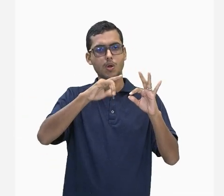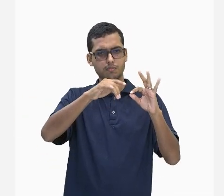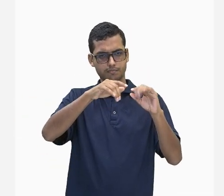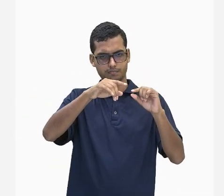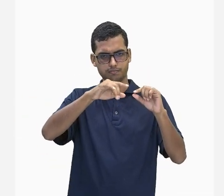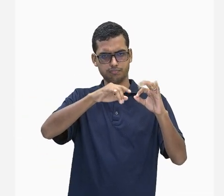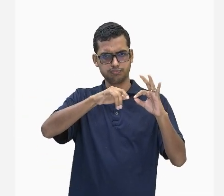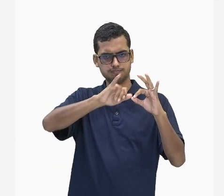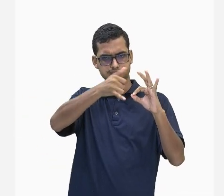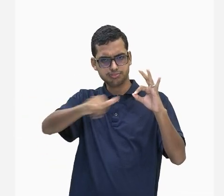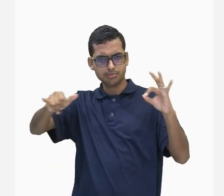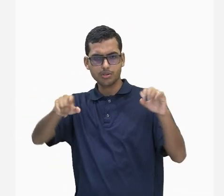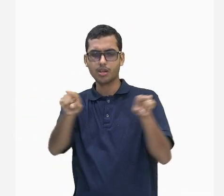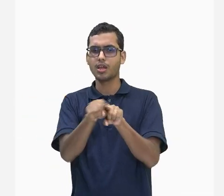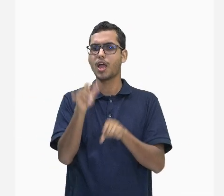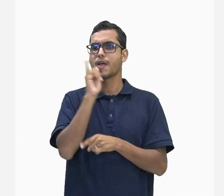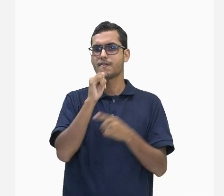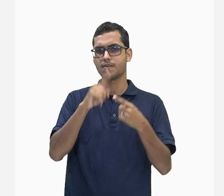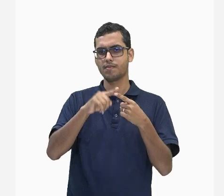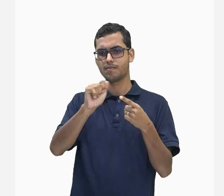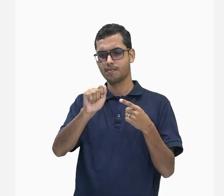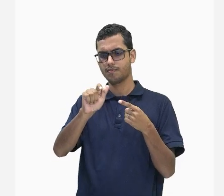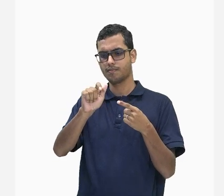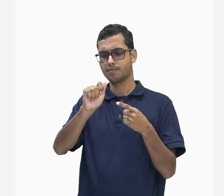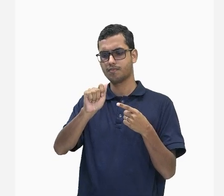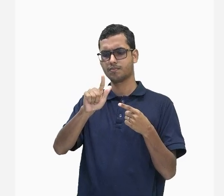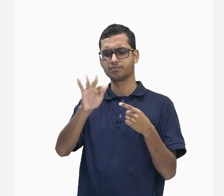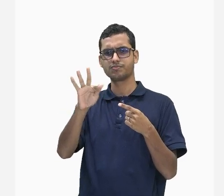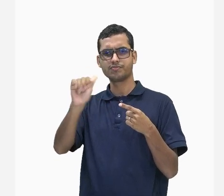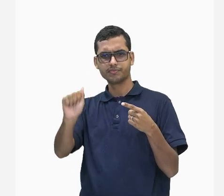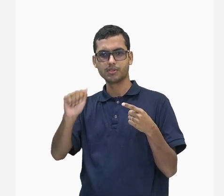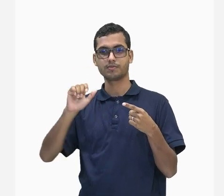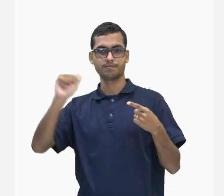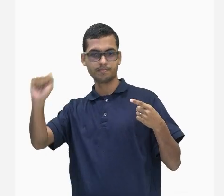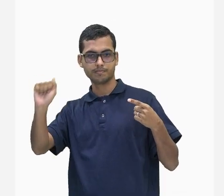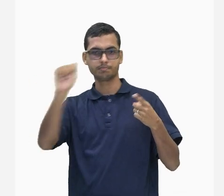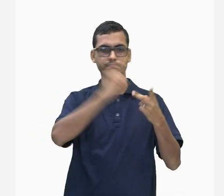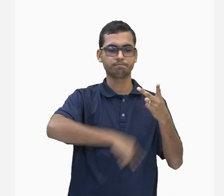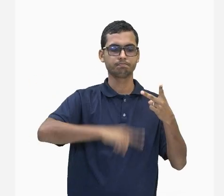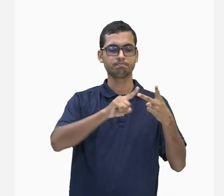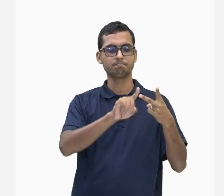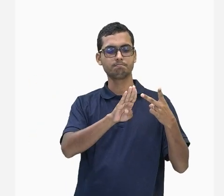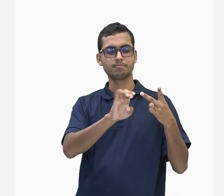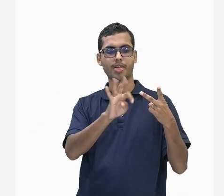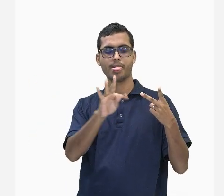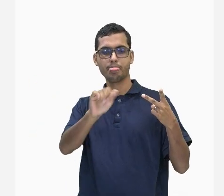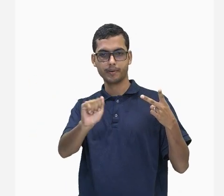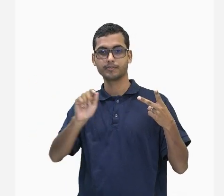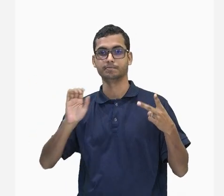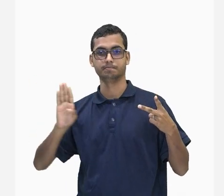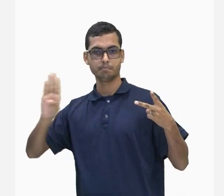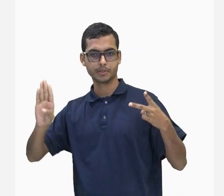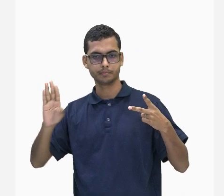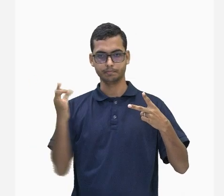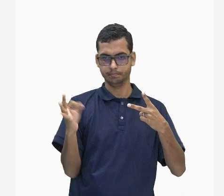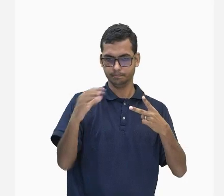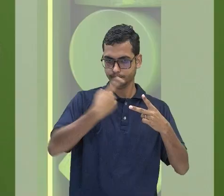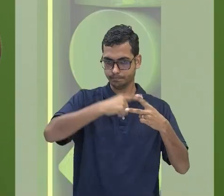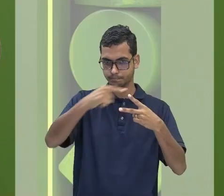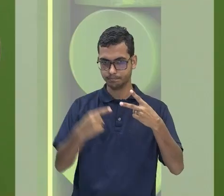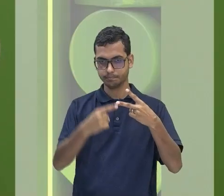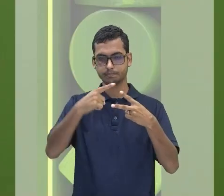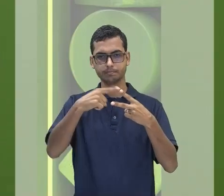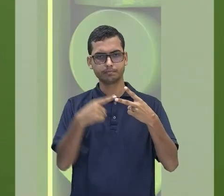as partículas alfa e beta. Mas, professora, o que é partícula subatômica? Toda a matéria, tudo que existe, é constituído